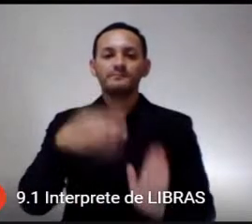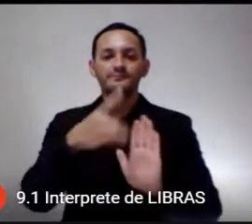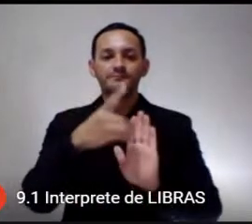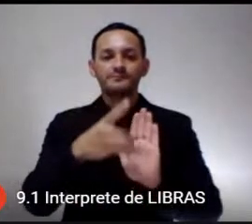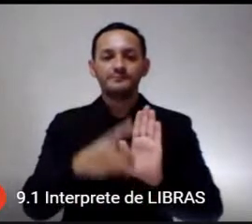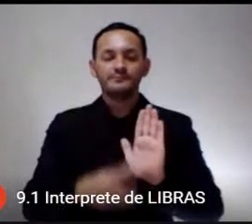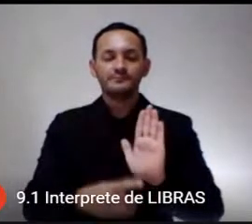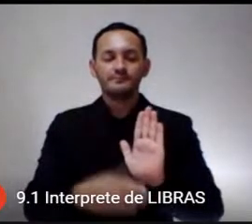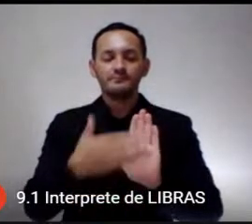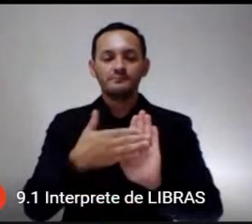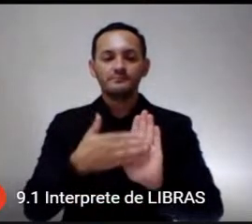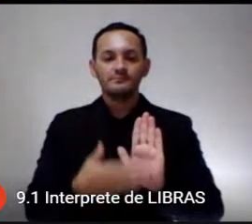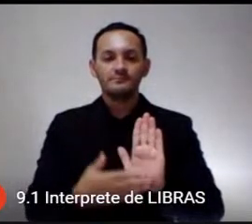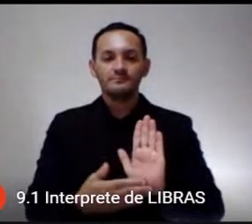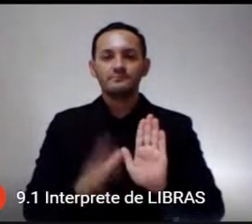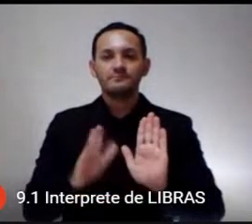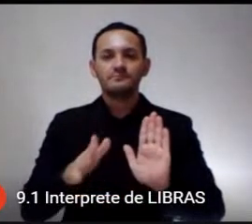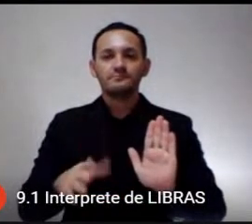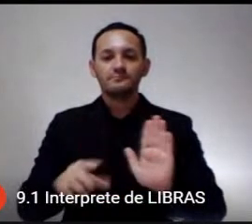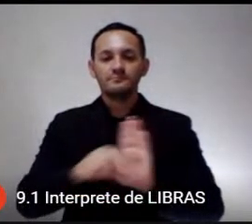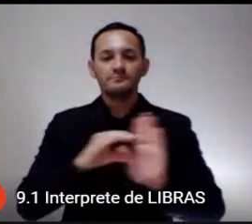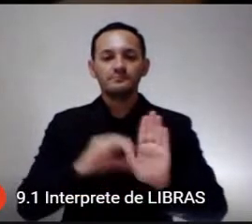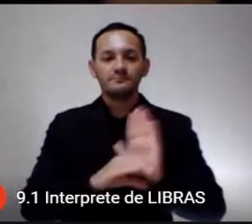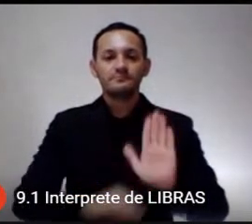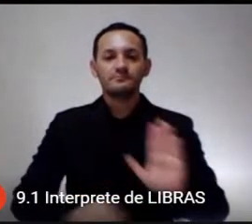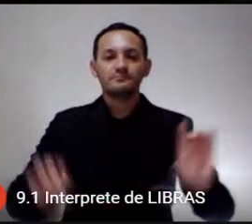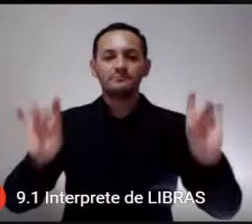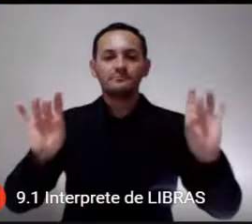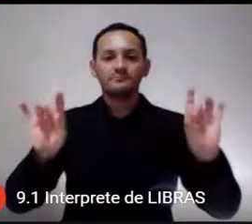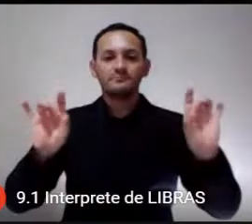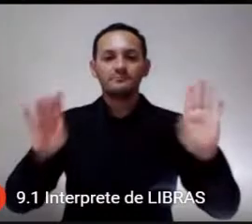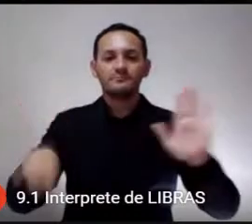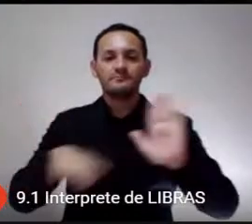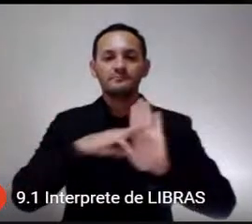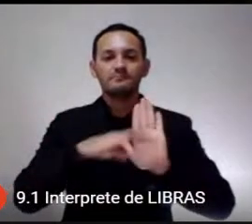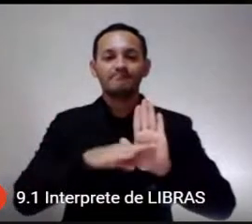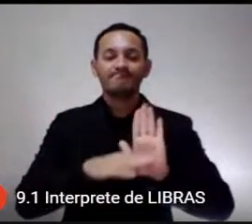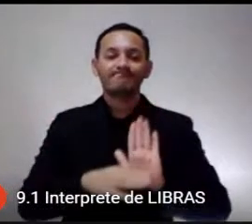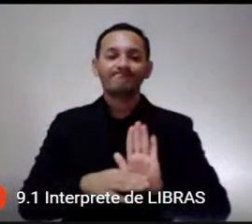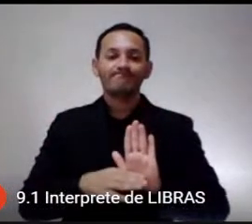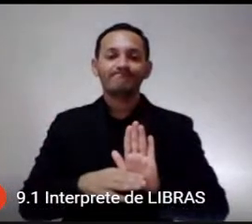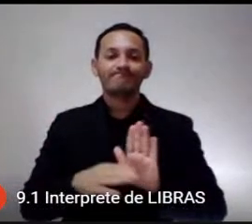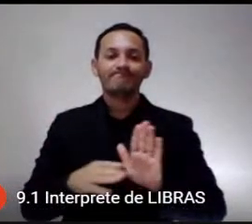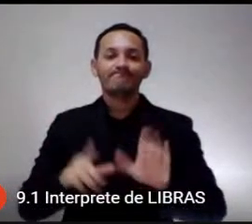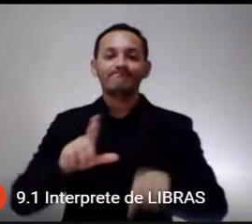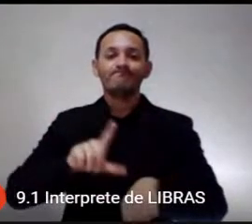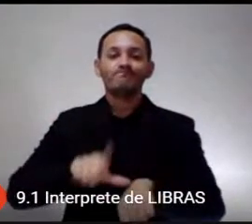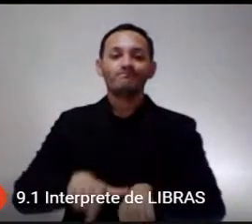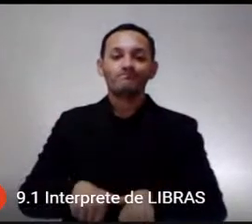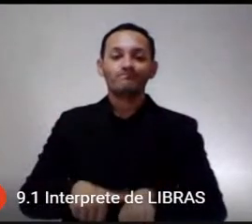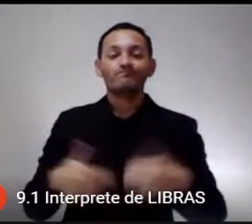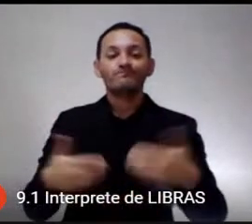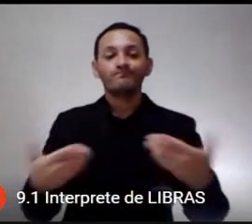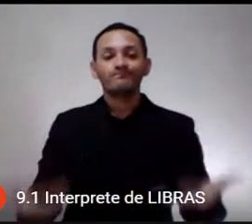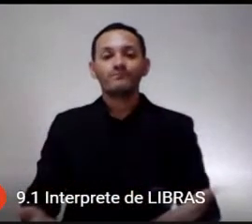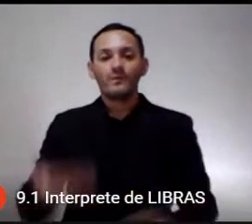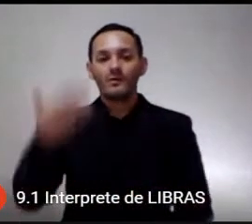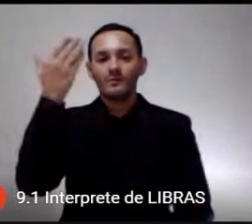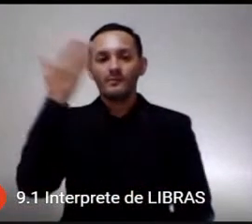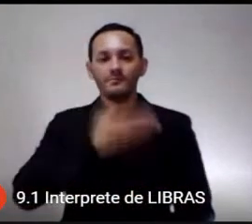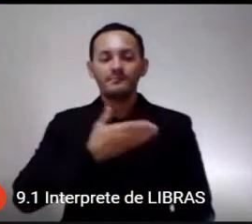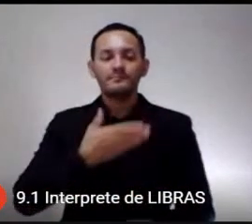filiado, lista especial, prazo para envio das listas ultrapassado. Prova da filiação é condição